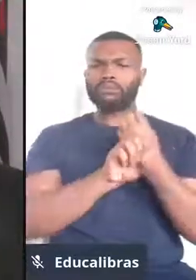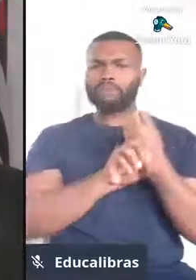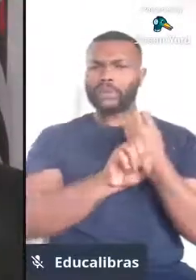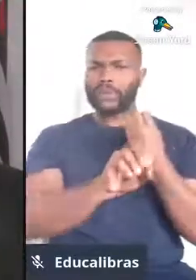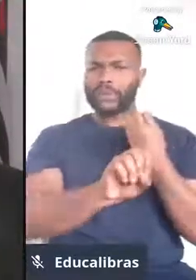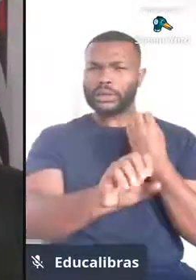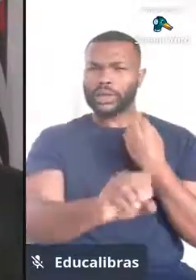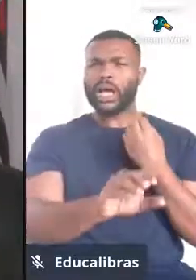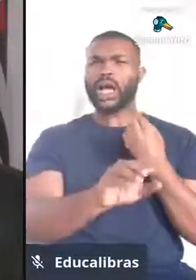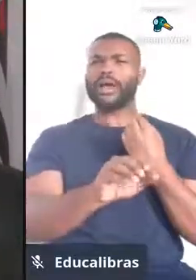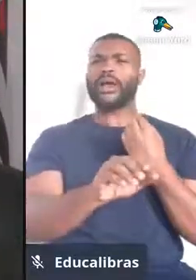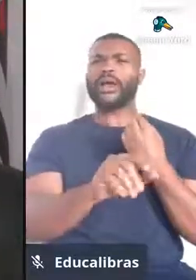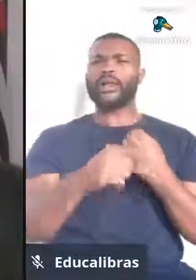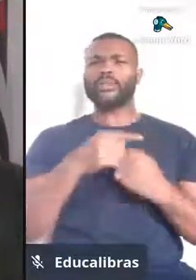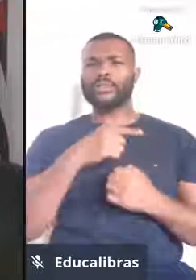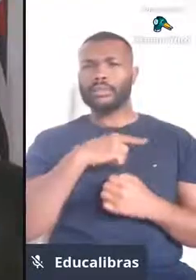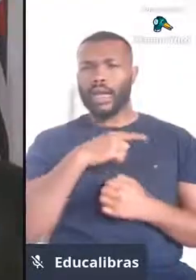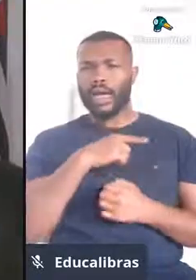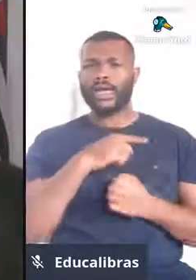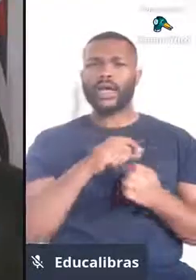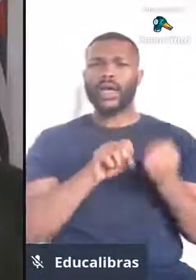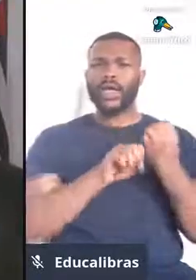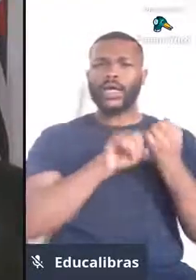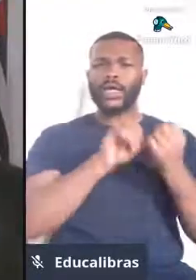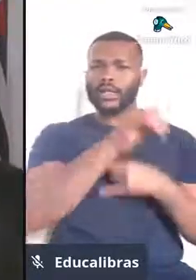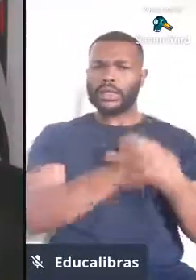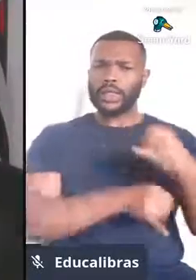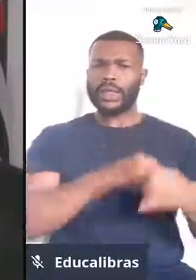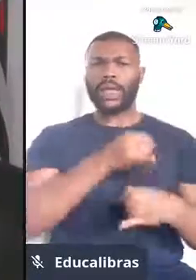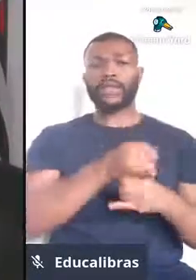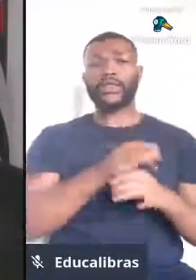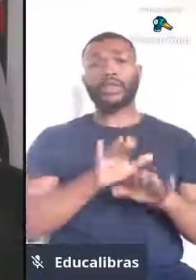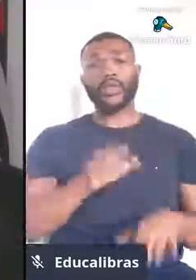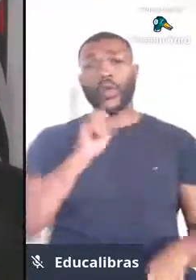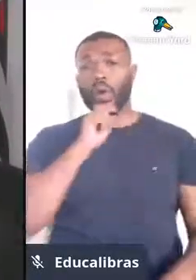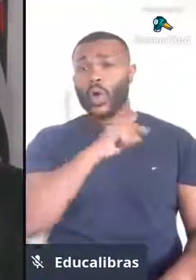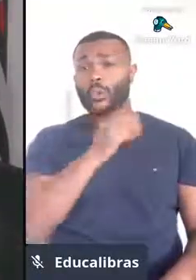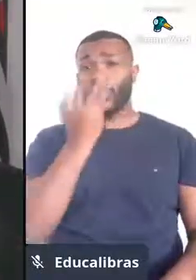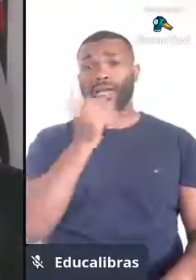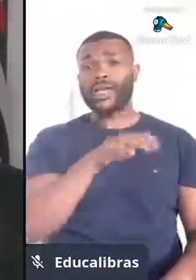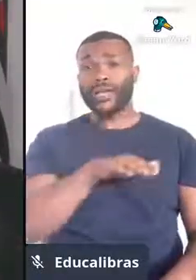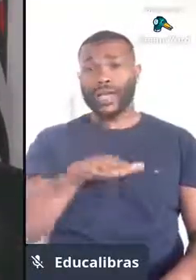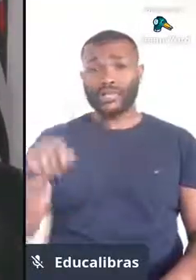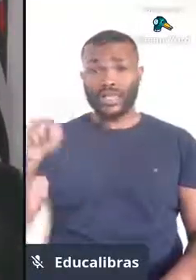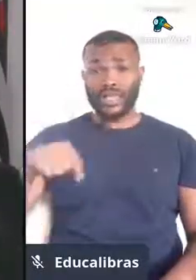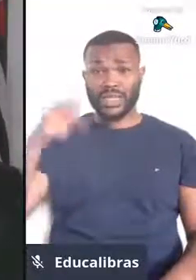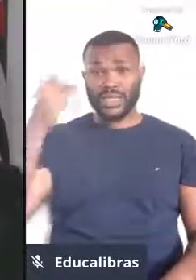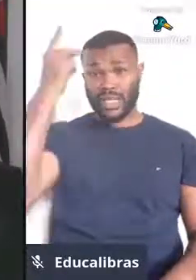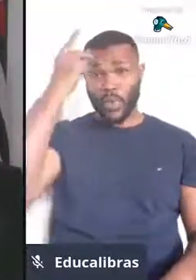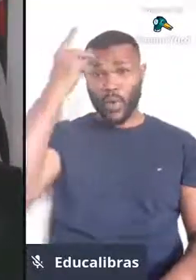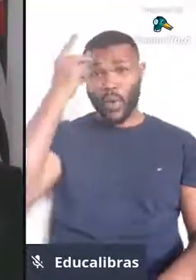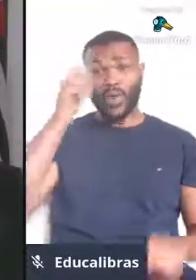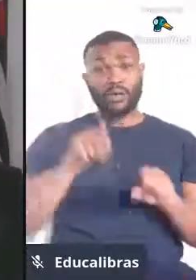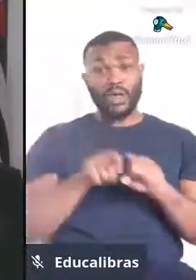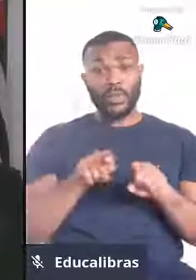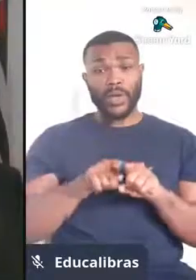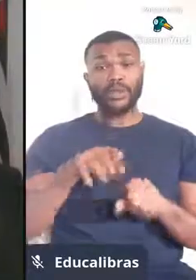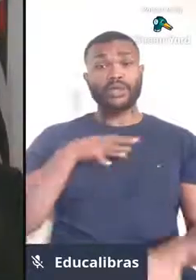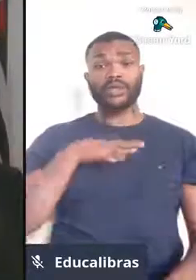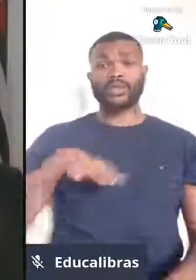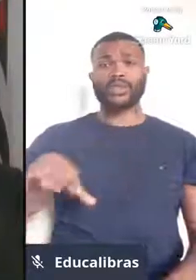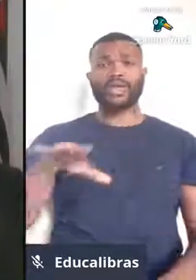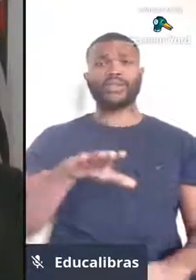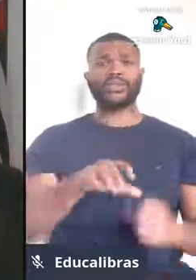parte está sendo feito online, mas é óbvio que nem todas as crianças, não só da cidade de São Paulo, mas de muitas outras cidades, não podem ser educadas online, porque não